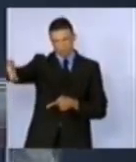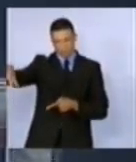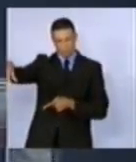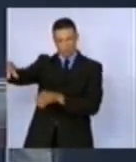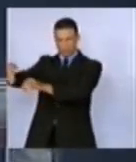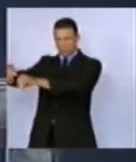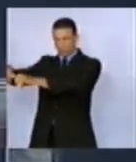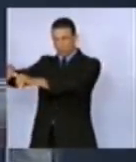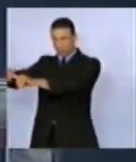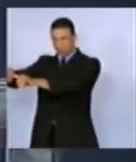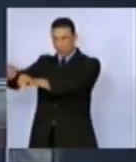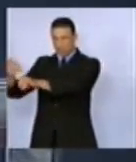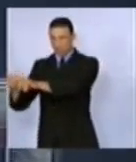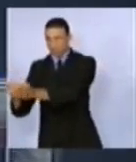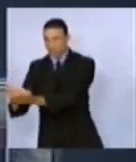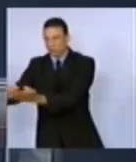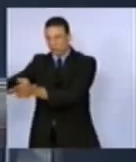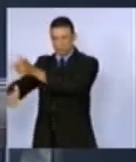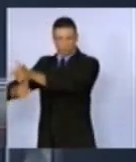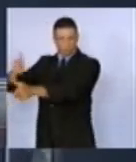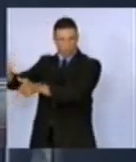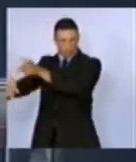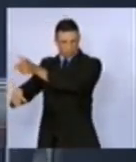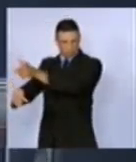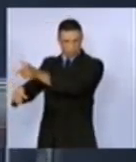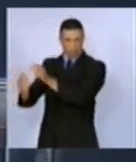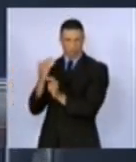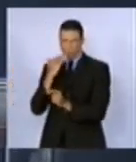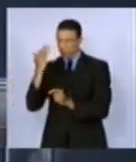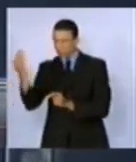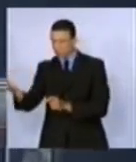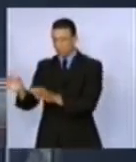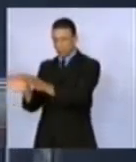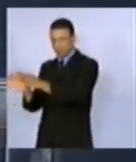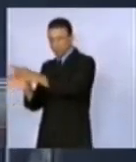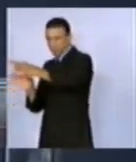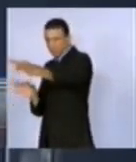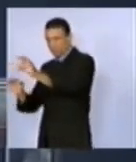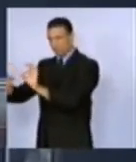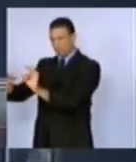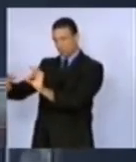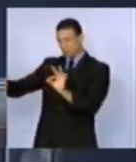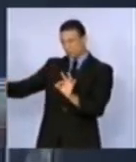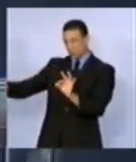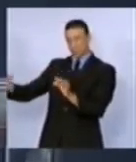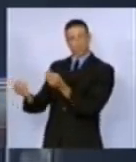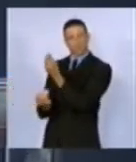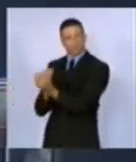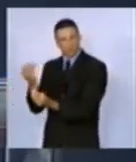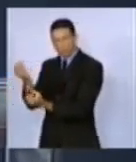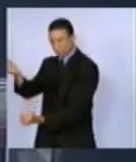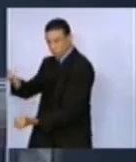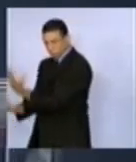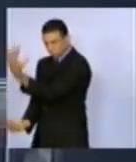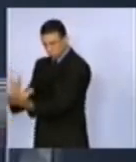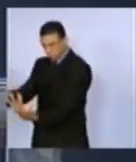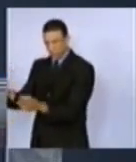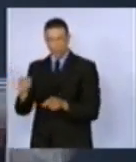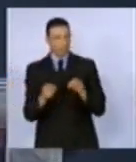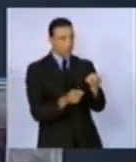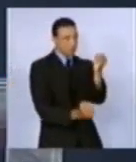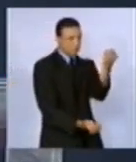na safra que inicia com indicação do montante em hectares que será colhido com e sem emprego de fogo ou seja uma proposta